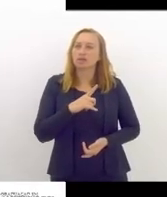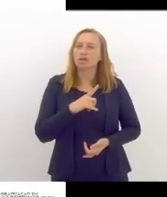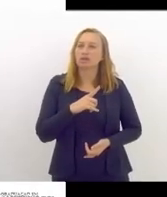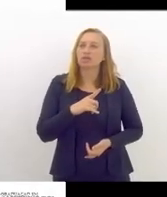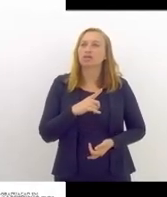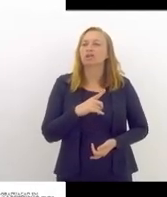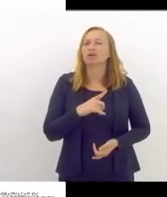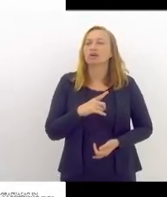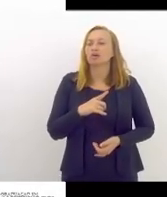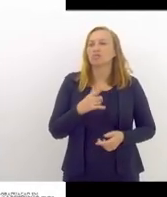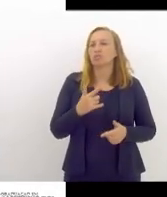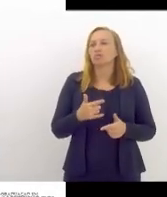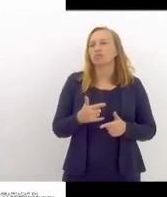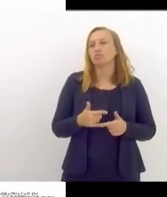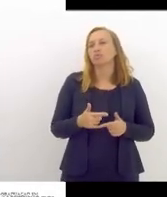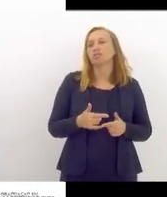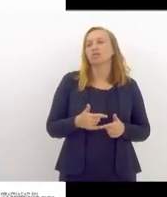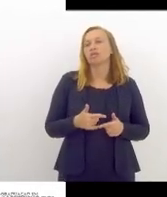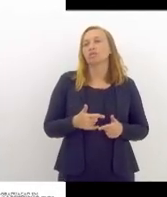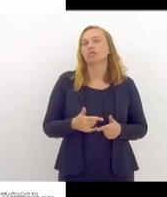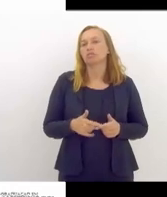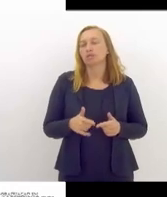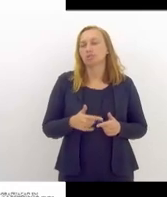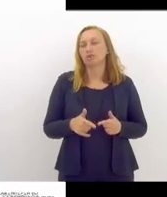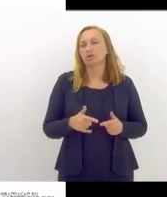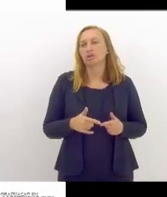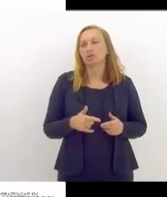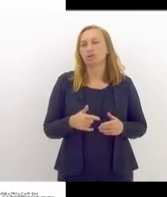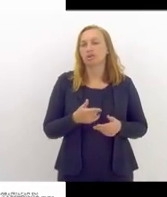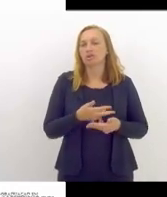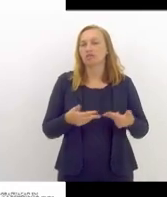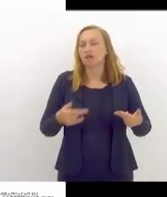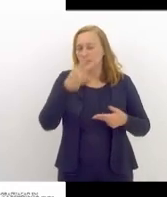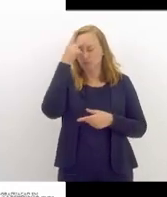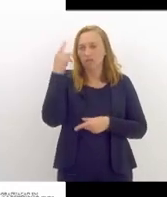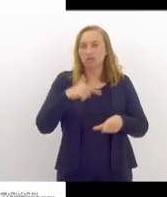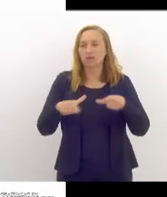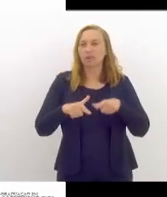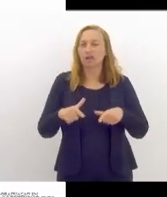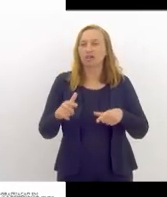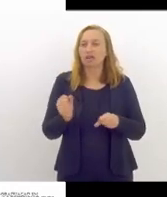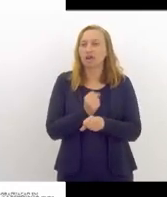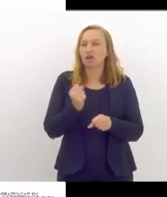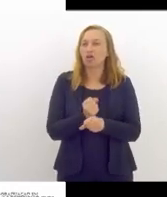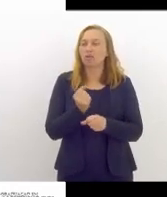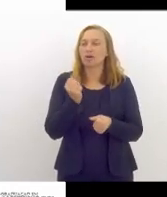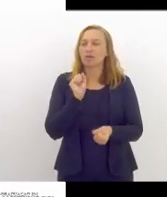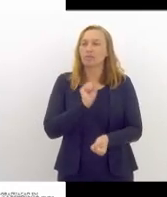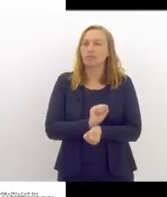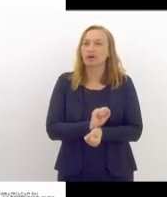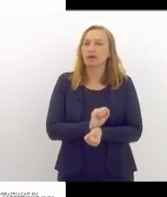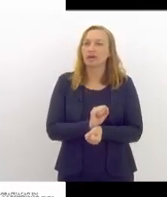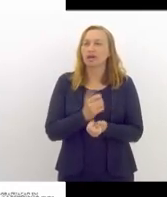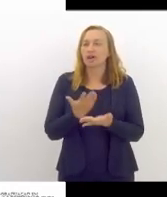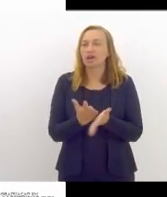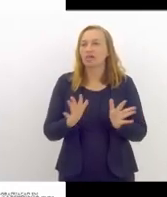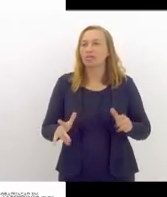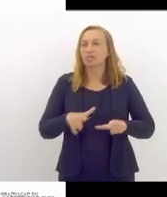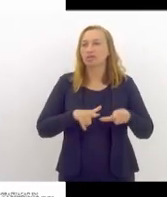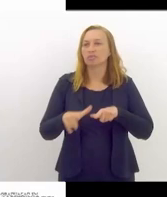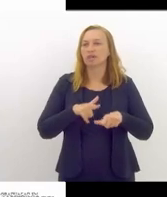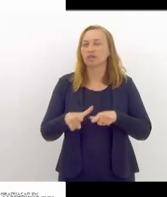construção civil empregou muita gente mas quando acaba a obra acaba o emprego né Então teve um soluço ali